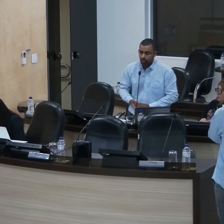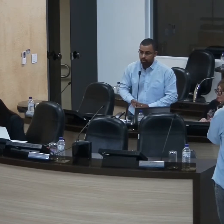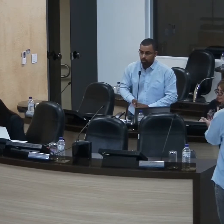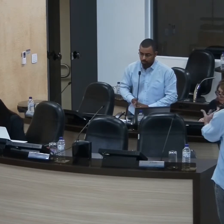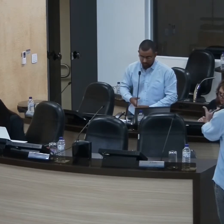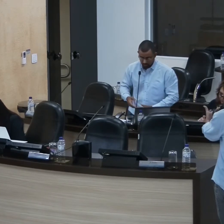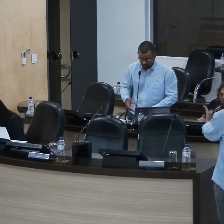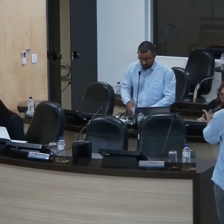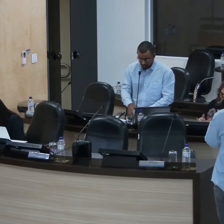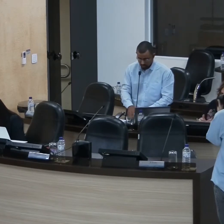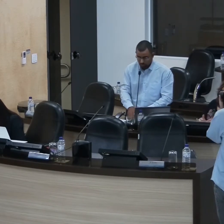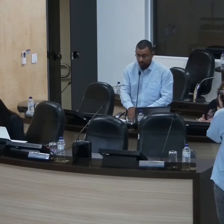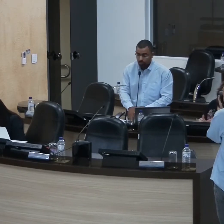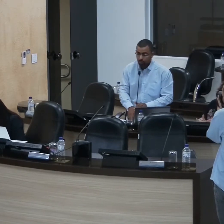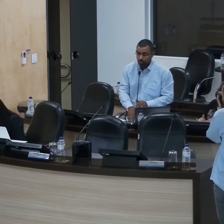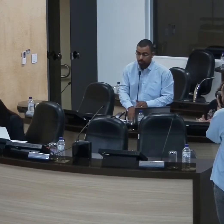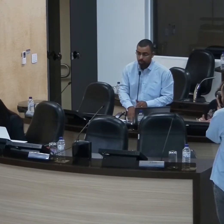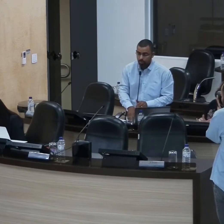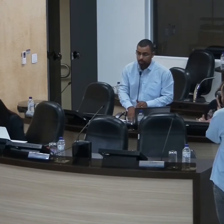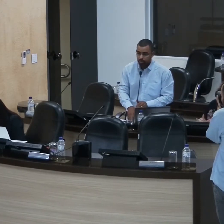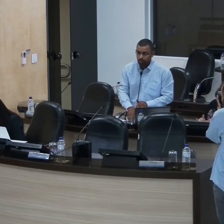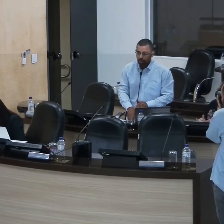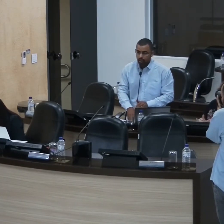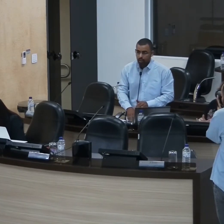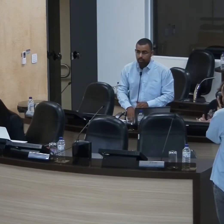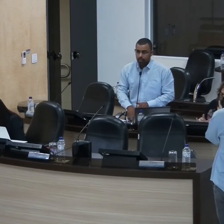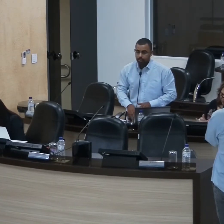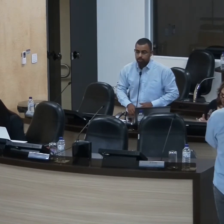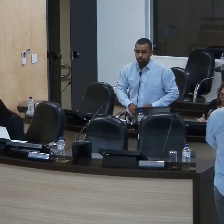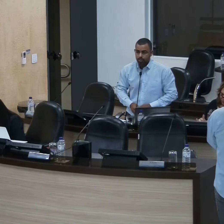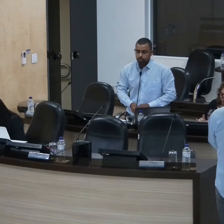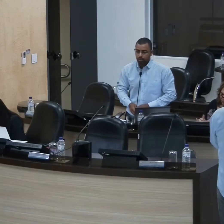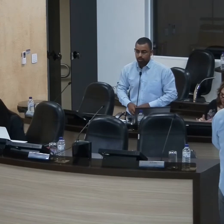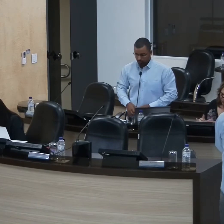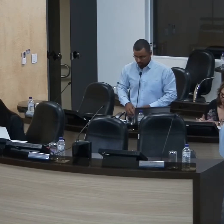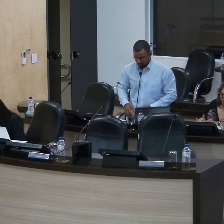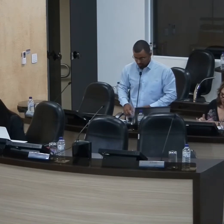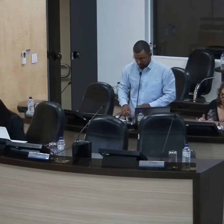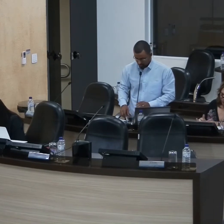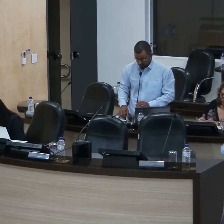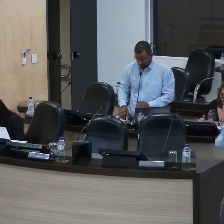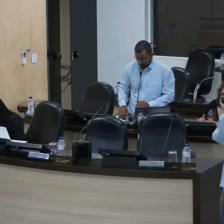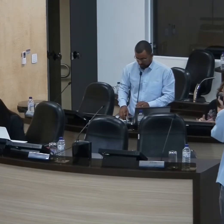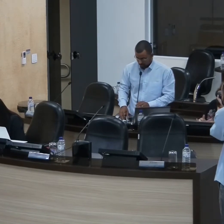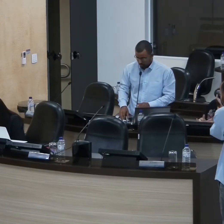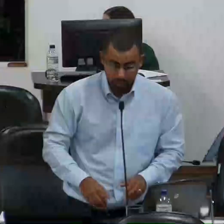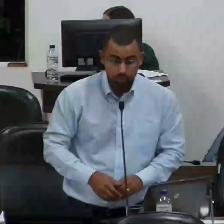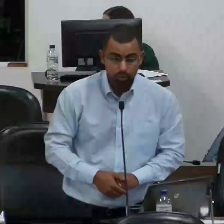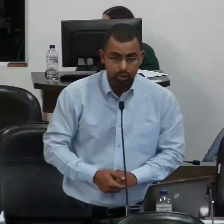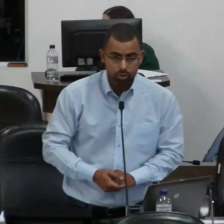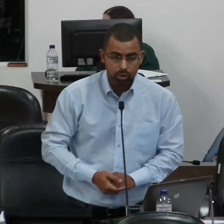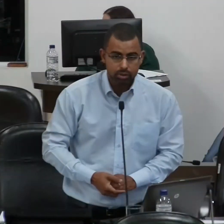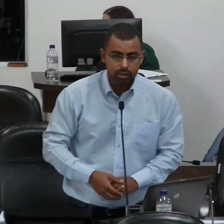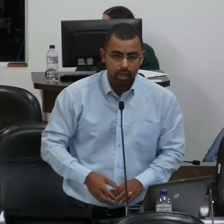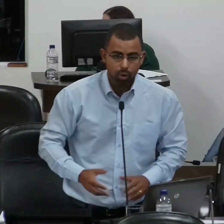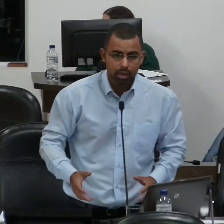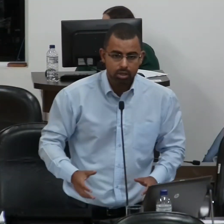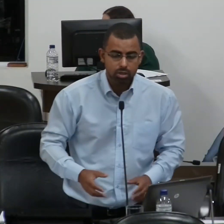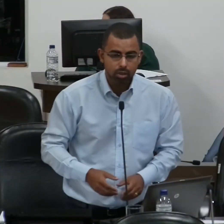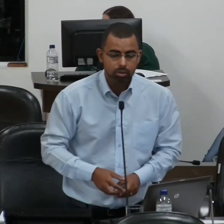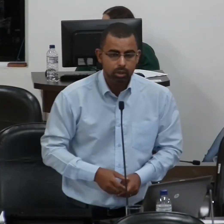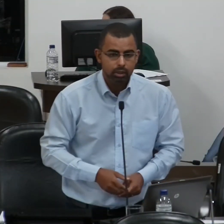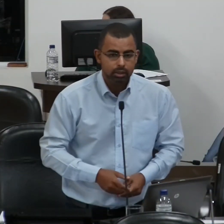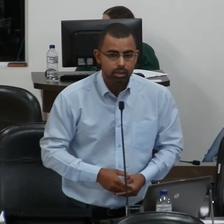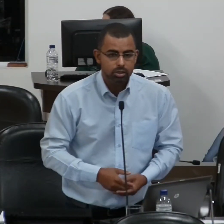esse requerimento, questionando realmente a limpeza ali daquele espaço do matadouro ali no bairro do Novo Horizonte, que é